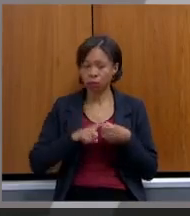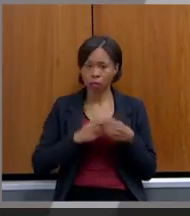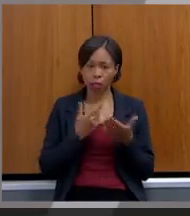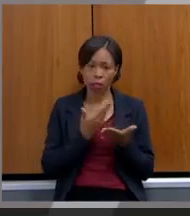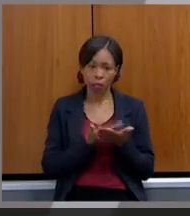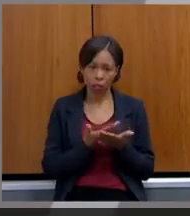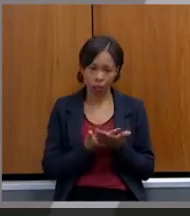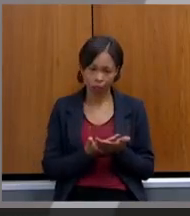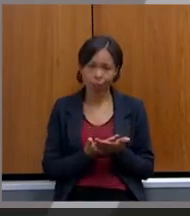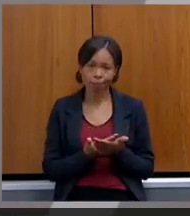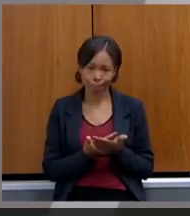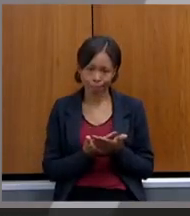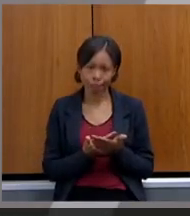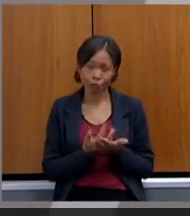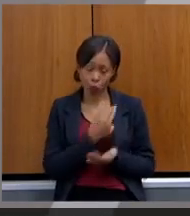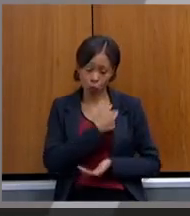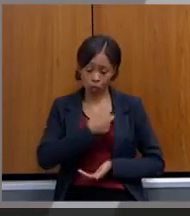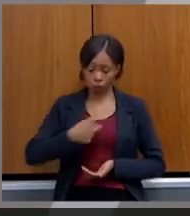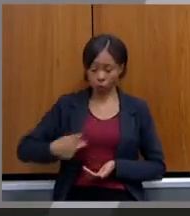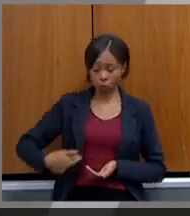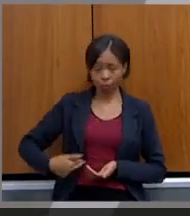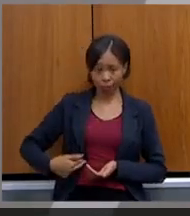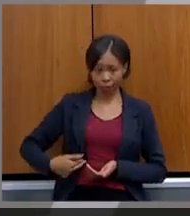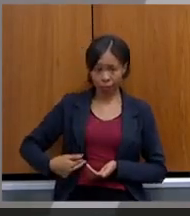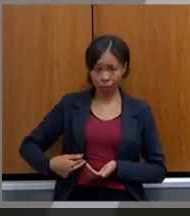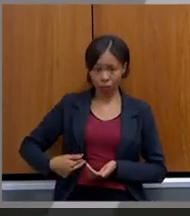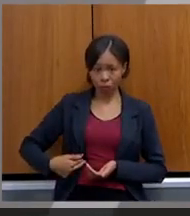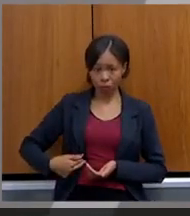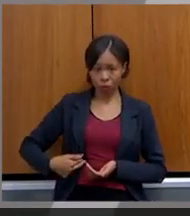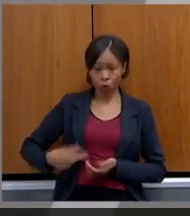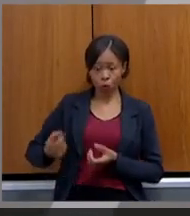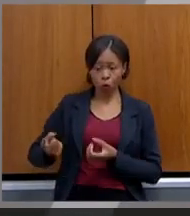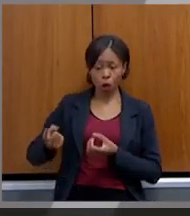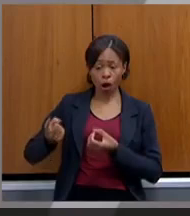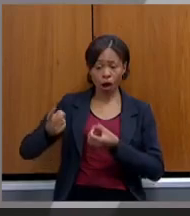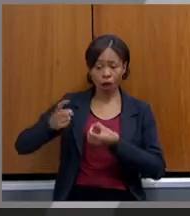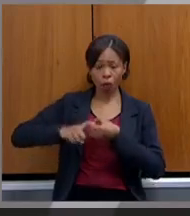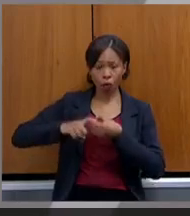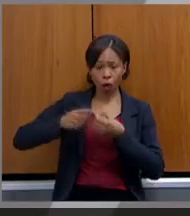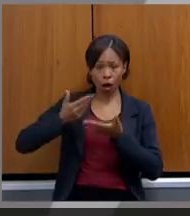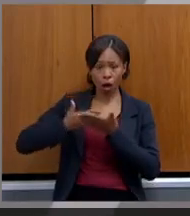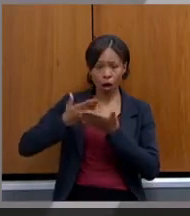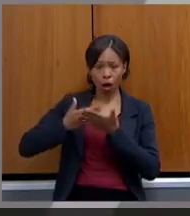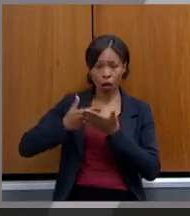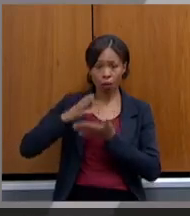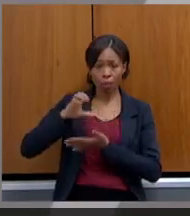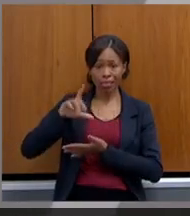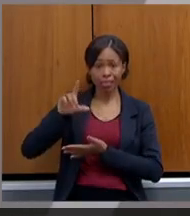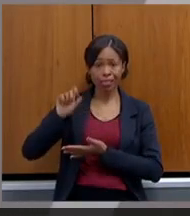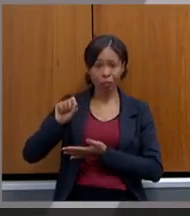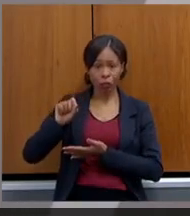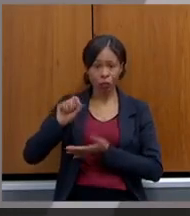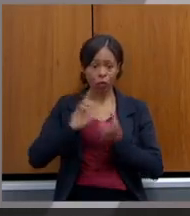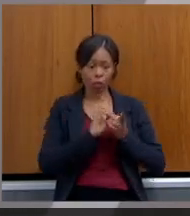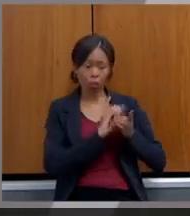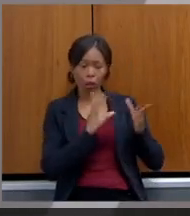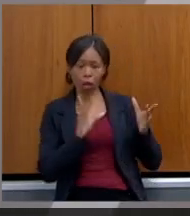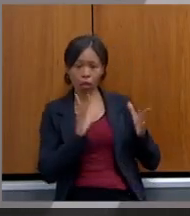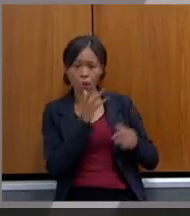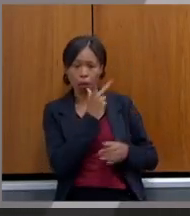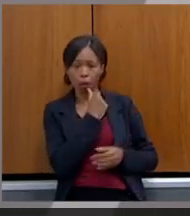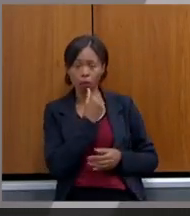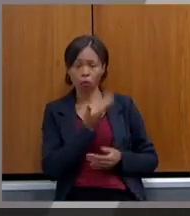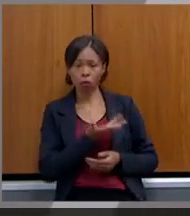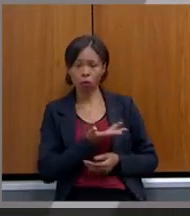trouxe os republicanos as aulas voltou mais cedo e com muita solução ou seja Então até